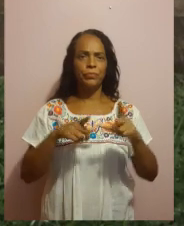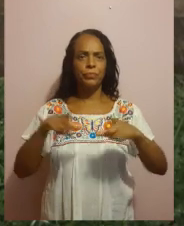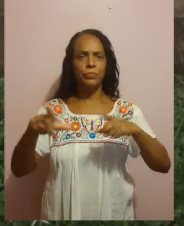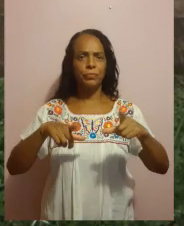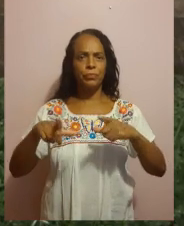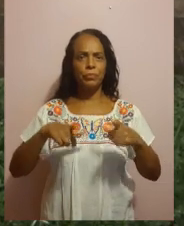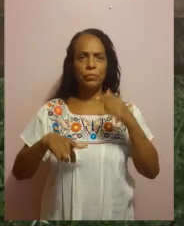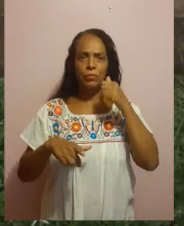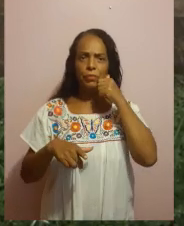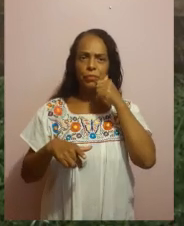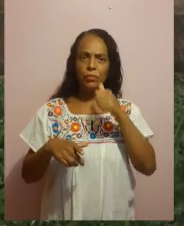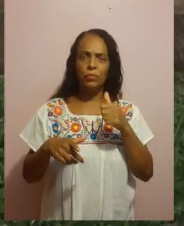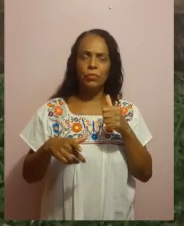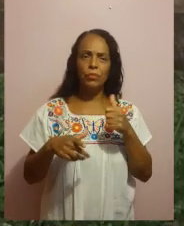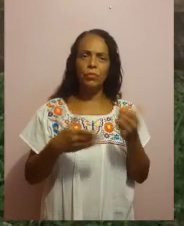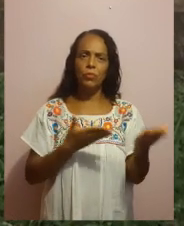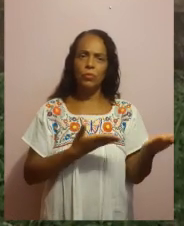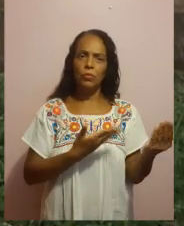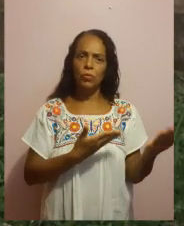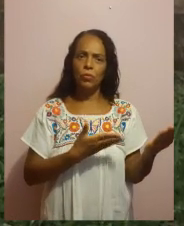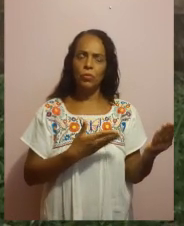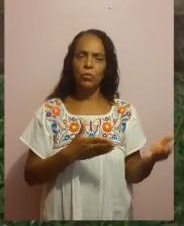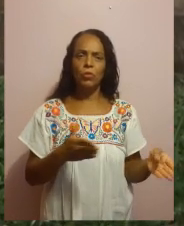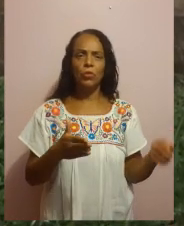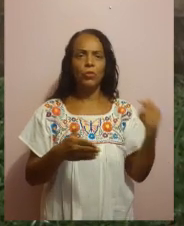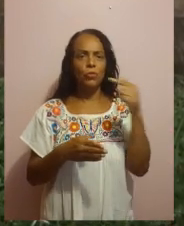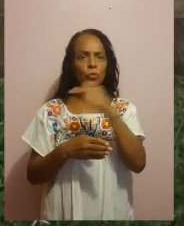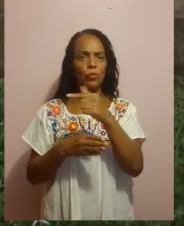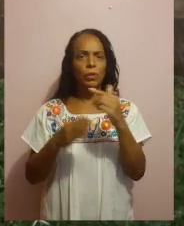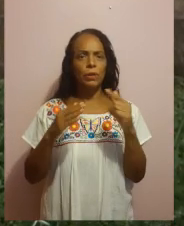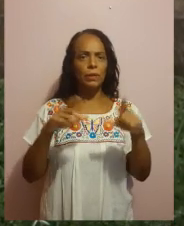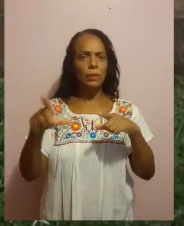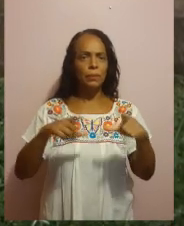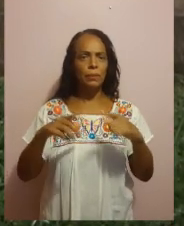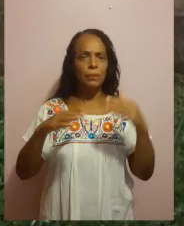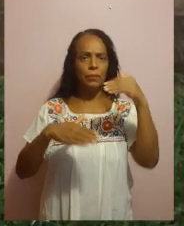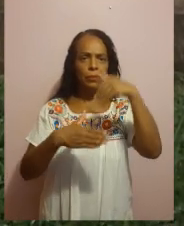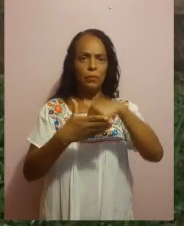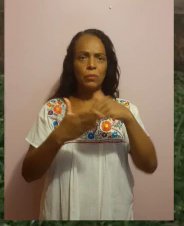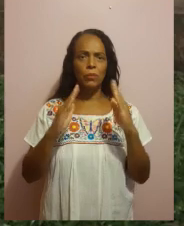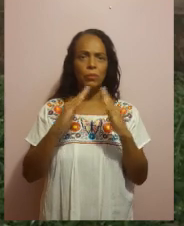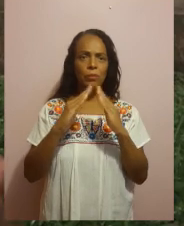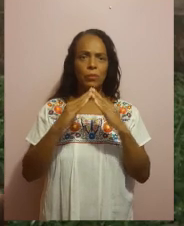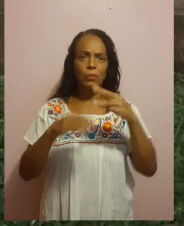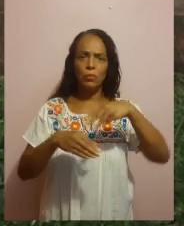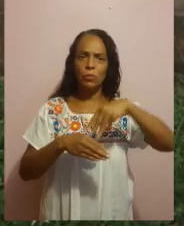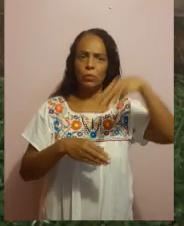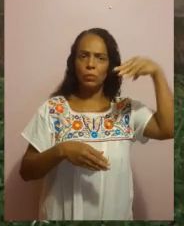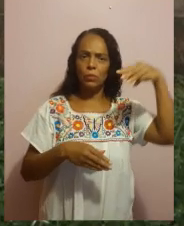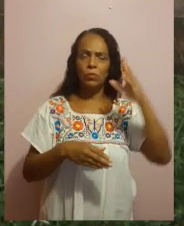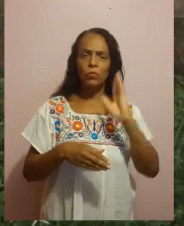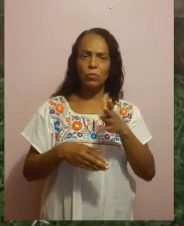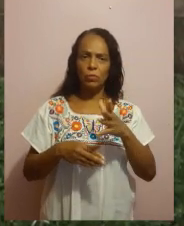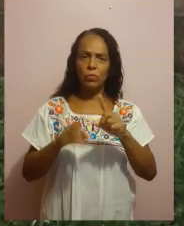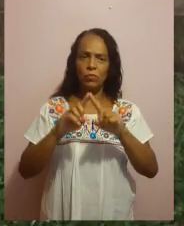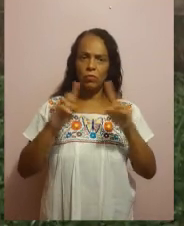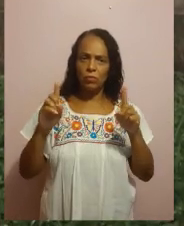coisas da casa, uma jovem que já estava na doutrina junto com a sua